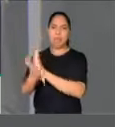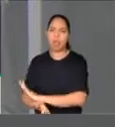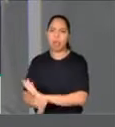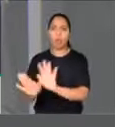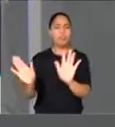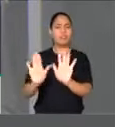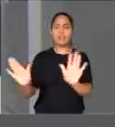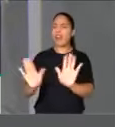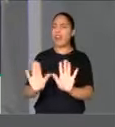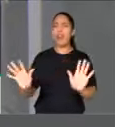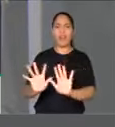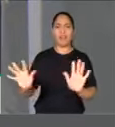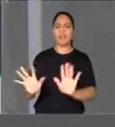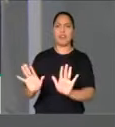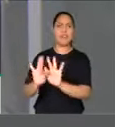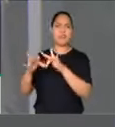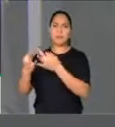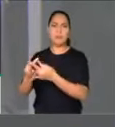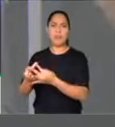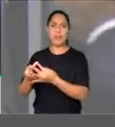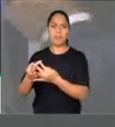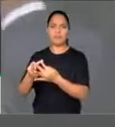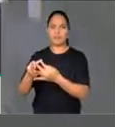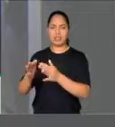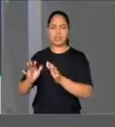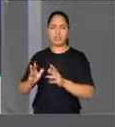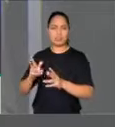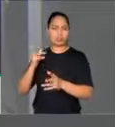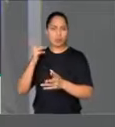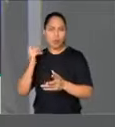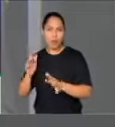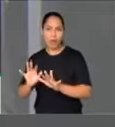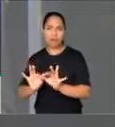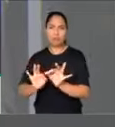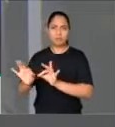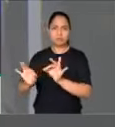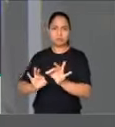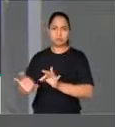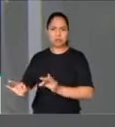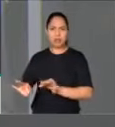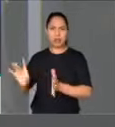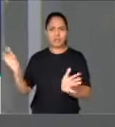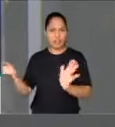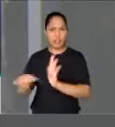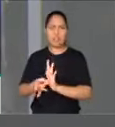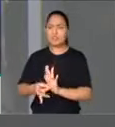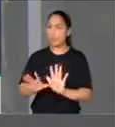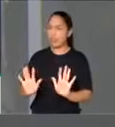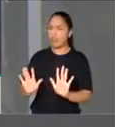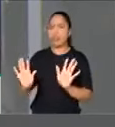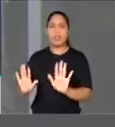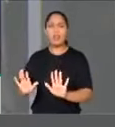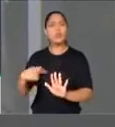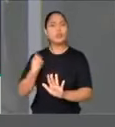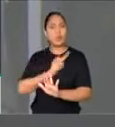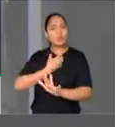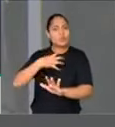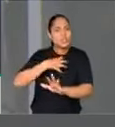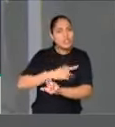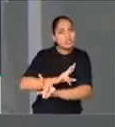Não queremos destruir a família tradicional. Nós queremos, sim, construir a nossa, da nossa forma e do nosso